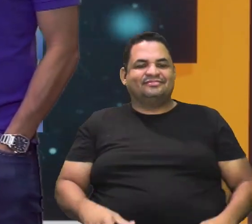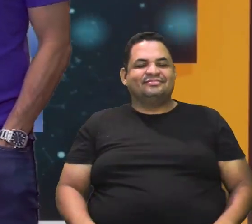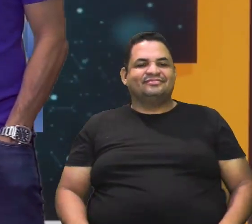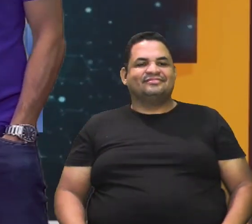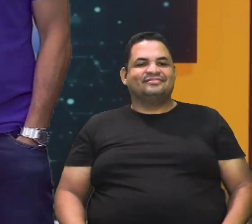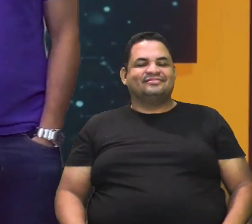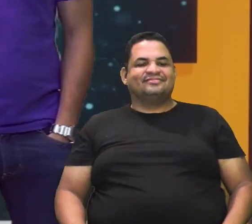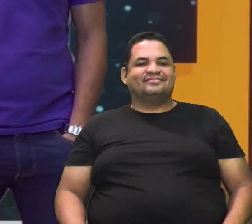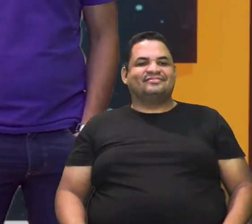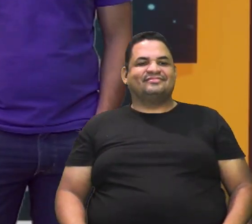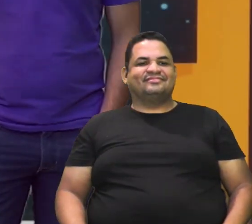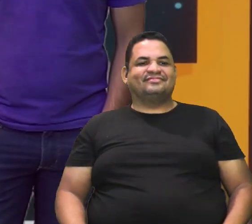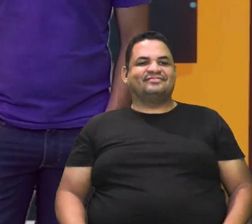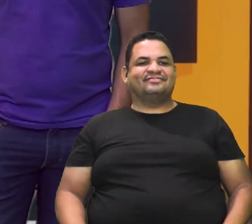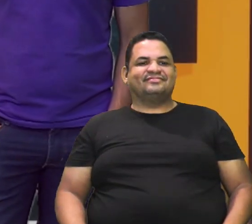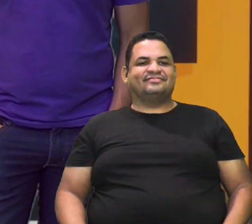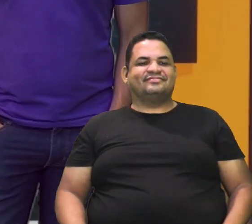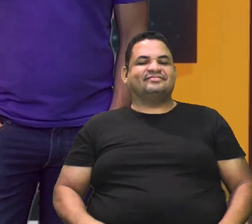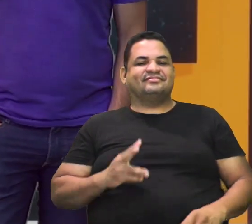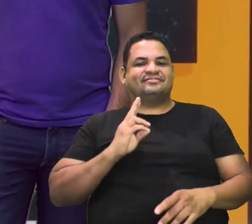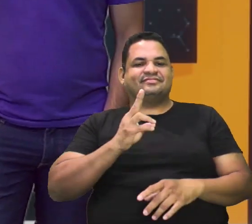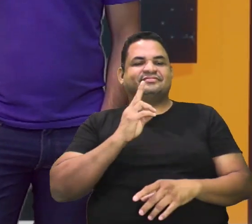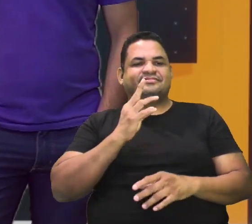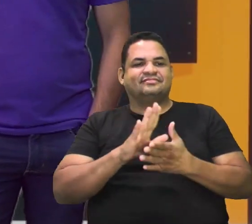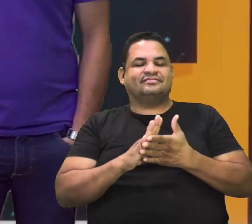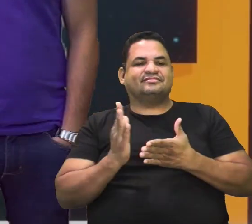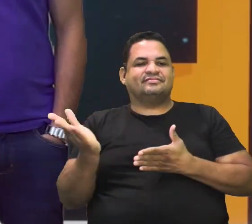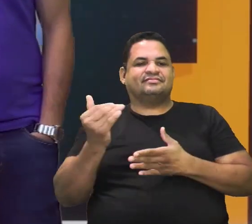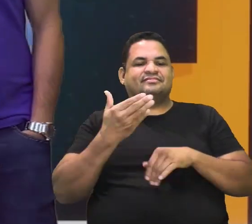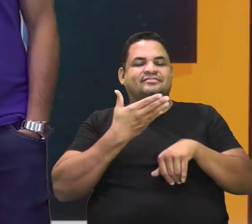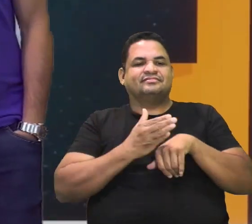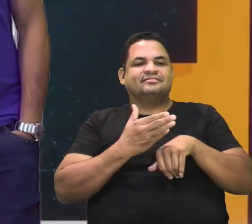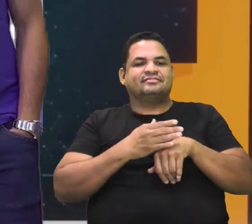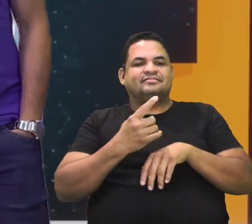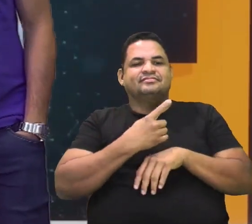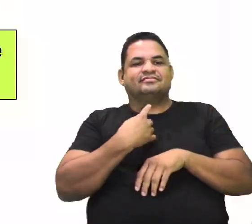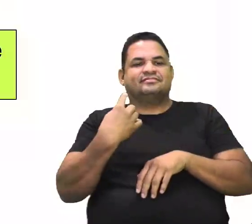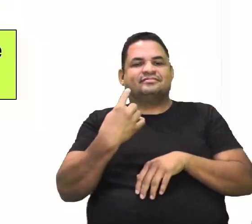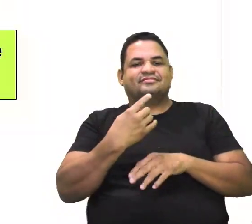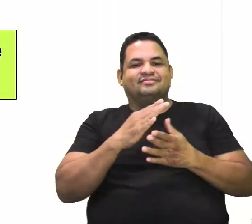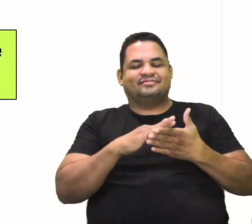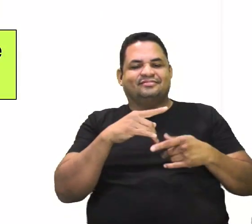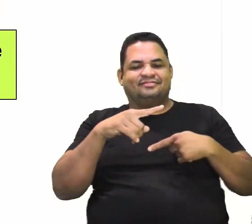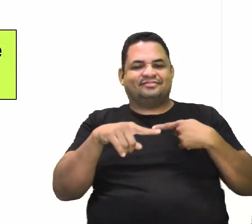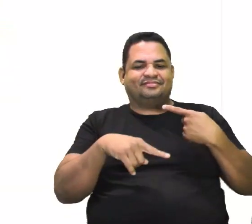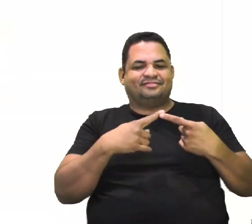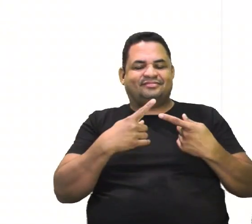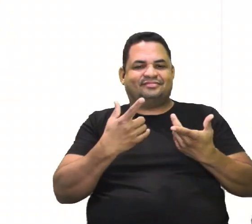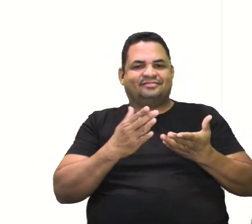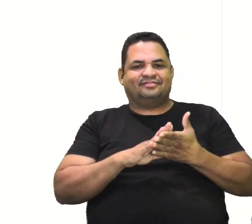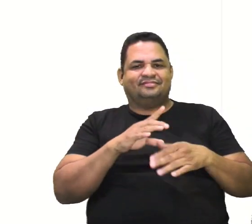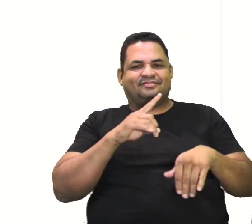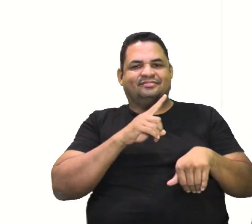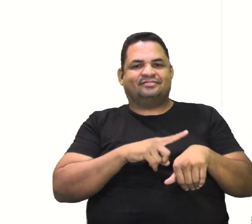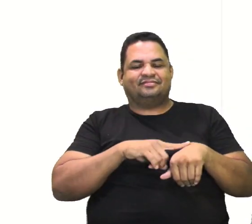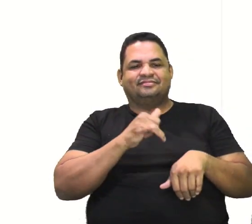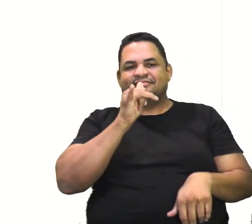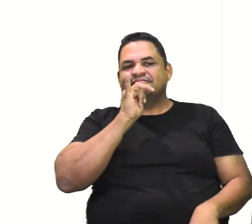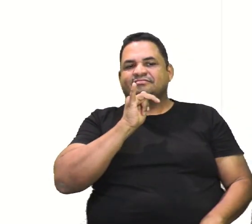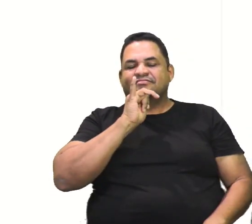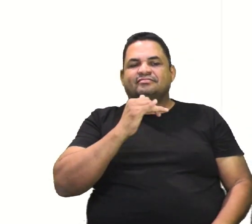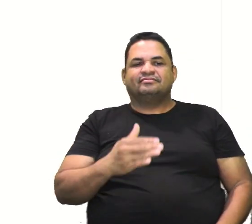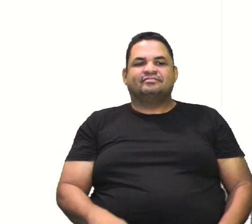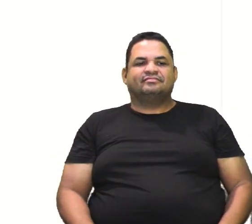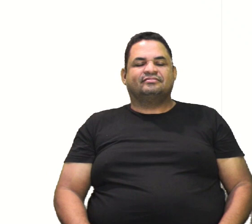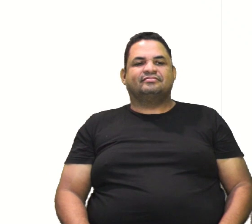sabe rola uma canjica amanhã. E dando continuidade, vamos praticar. Nosso Cascão já vem com a gente, mas é hora de